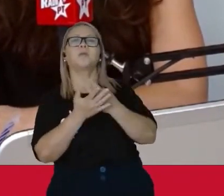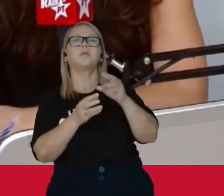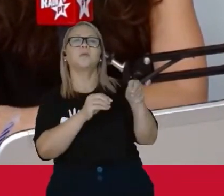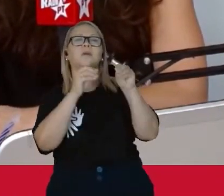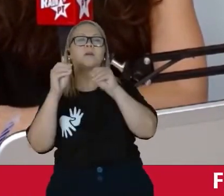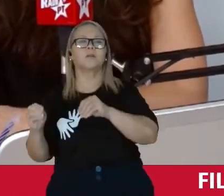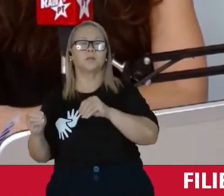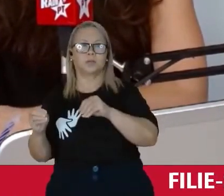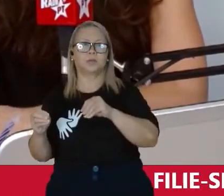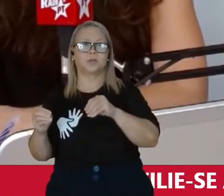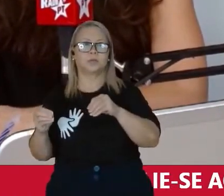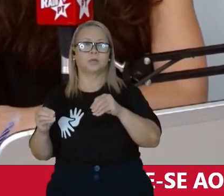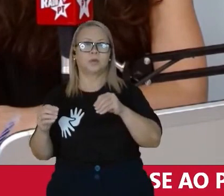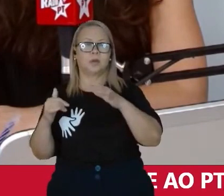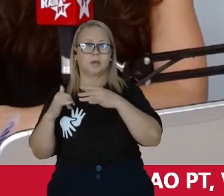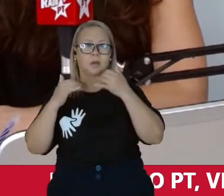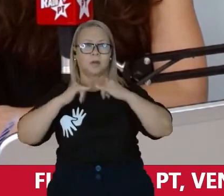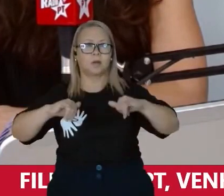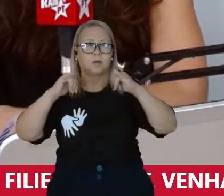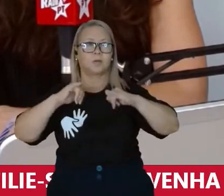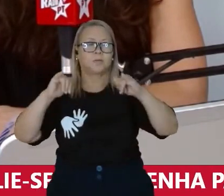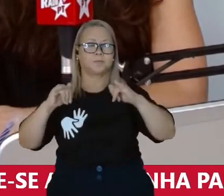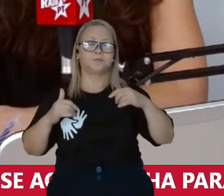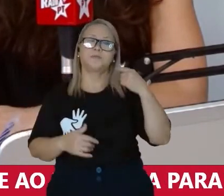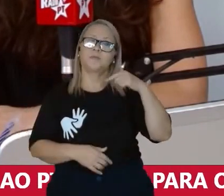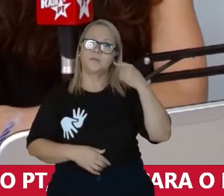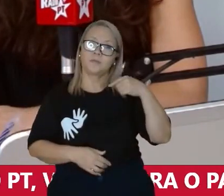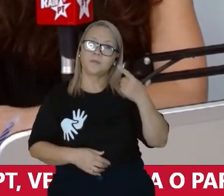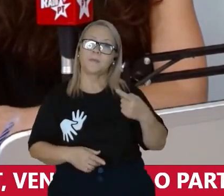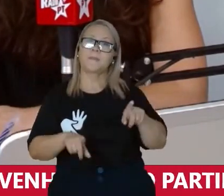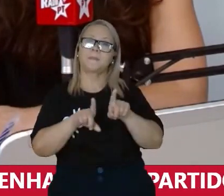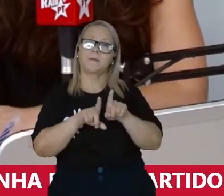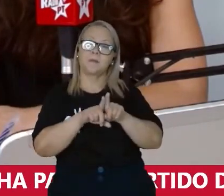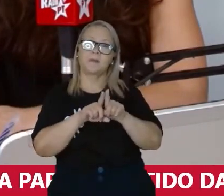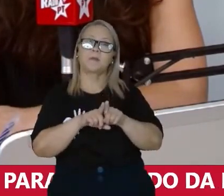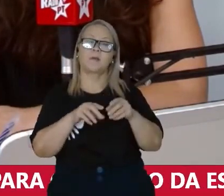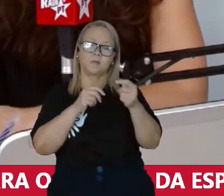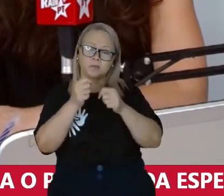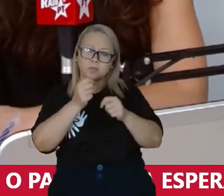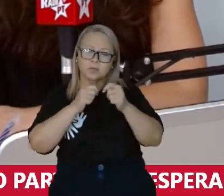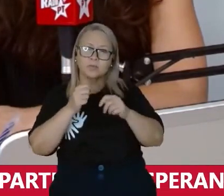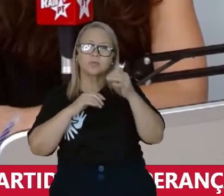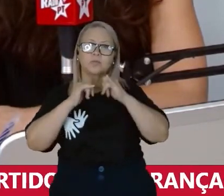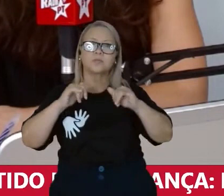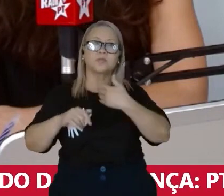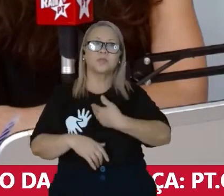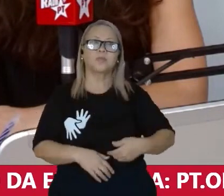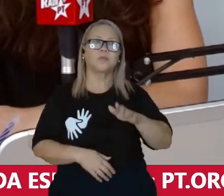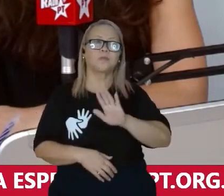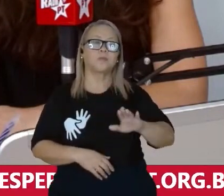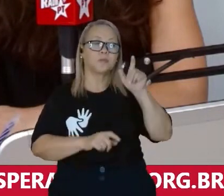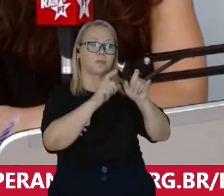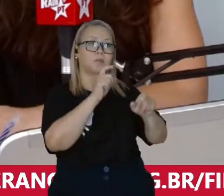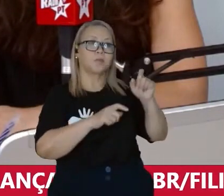do ar. Então, a gente tem a advocacia administrativa acontecendo aí, além do impulsionamento das informações pelo governo federal e pelos membros